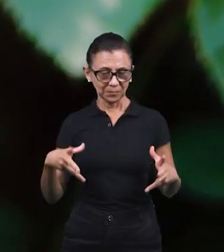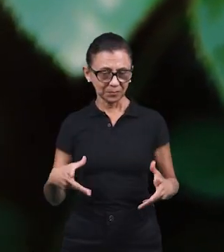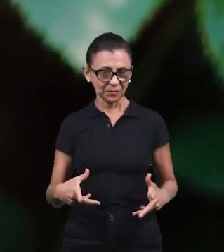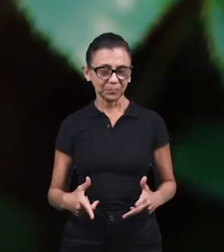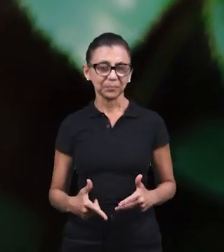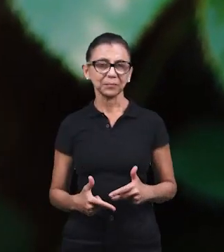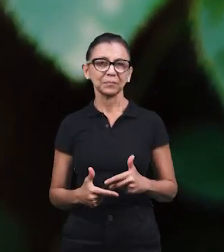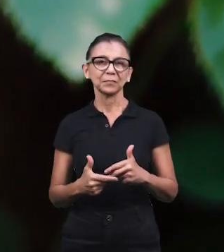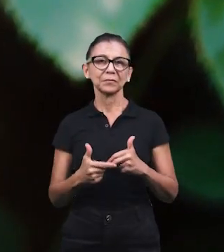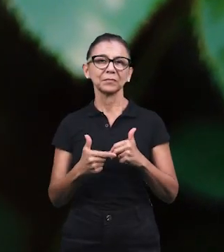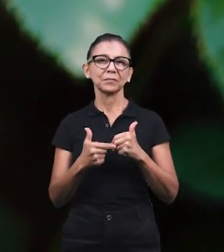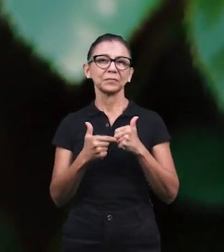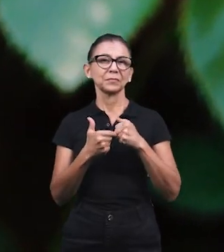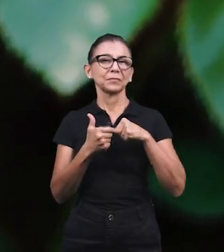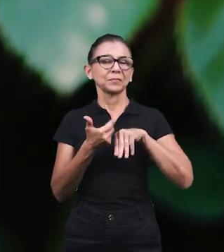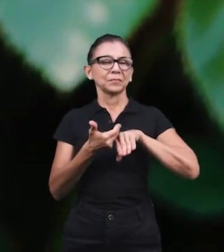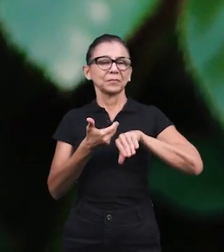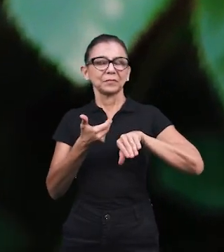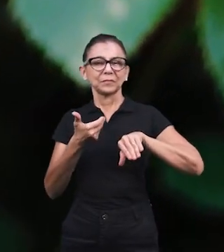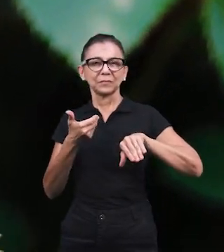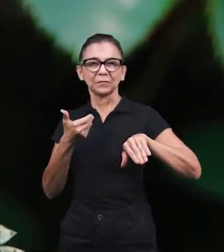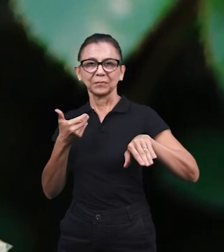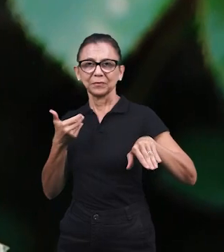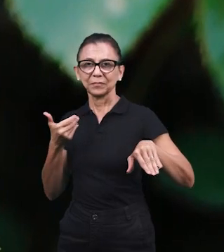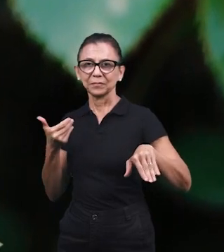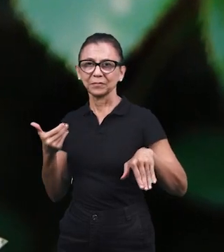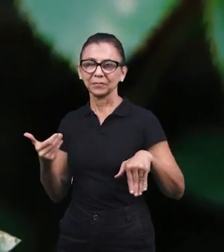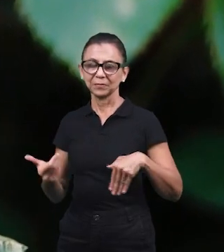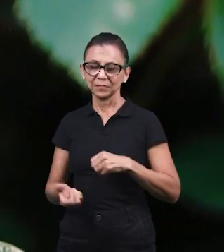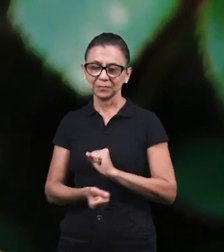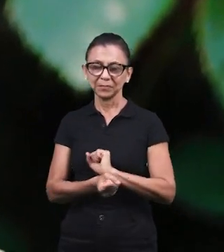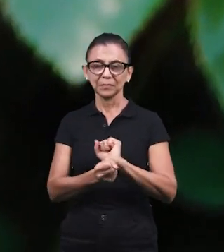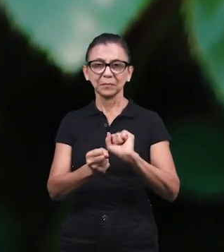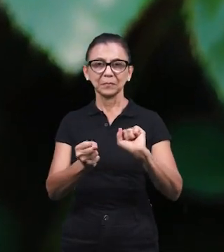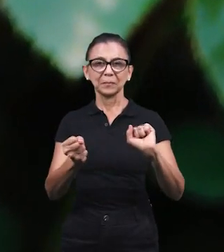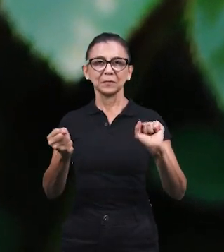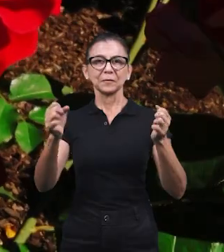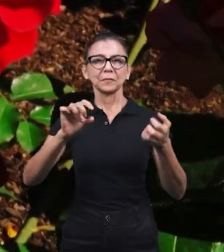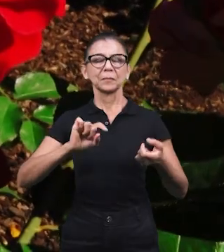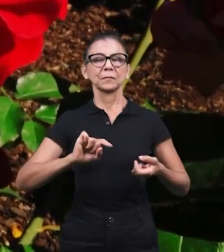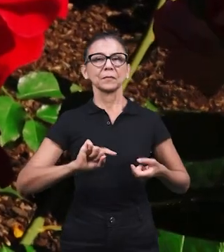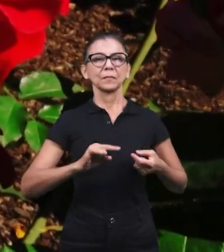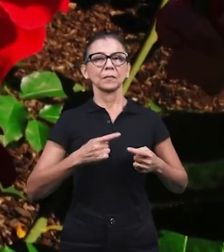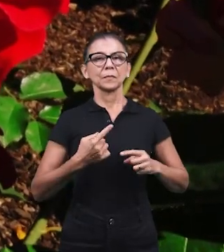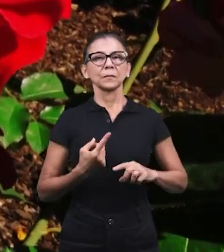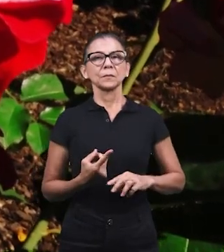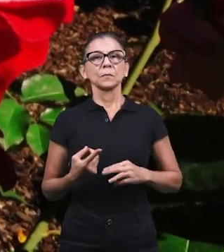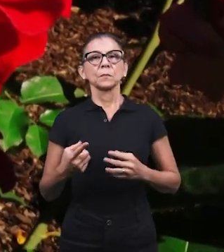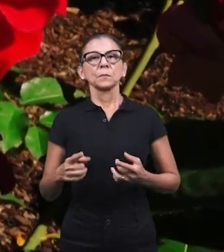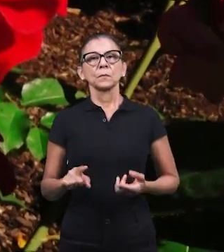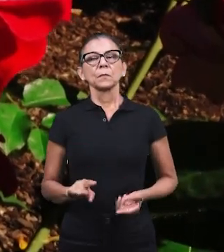Derrama do teu sangue sobre mim.